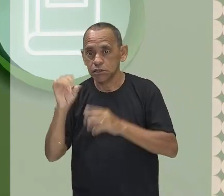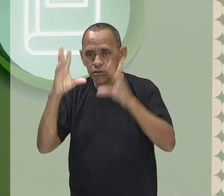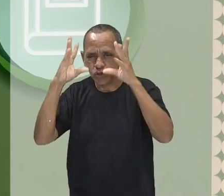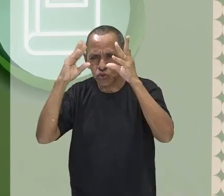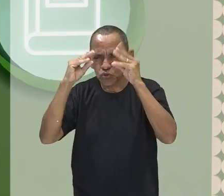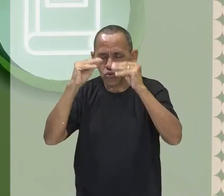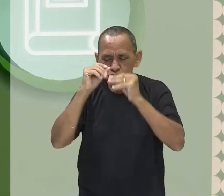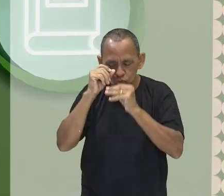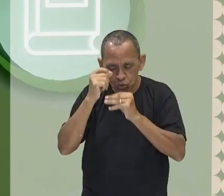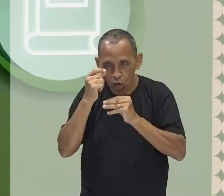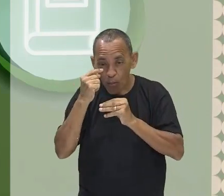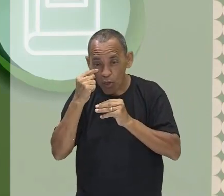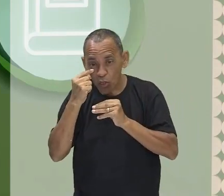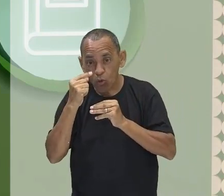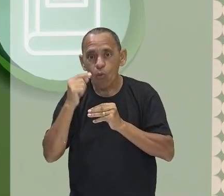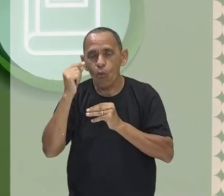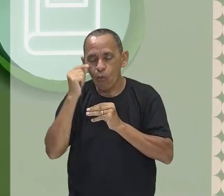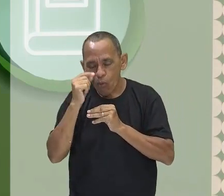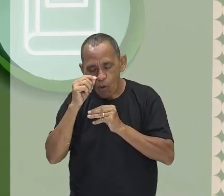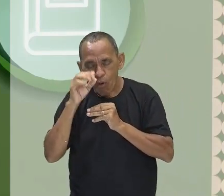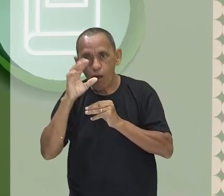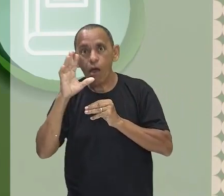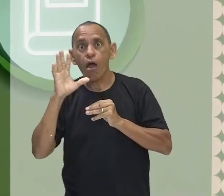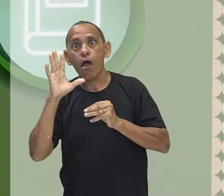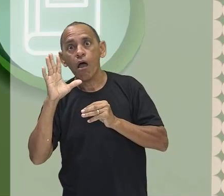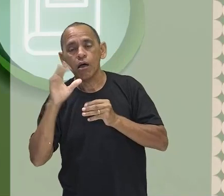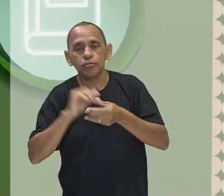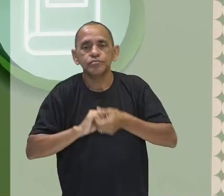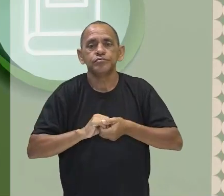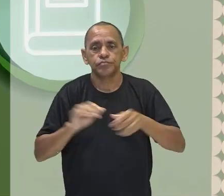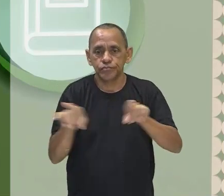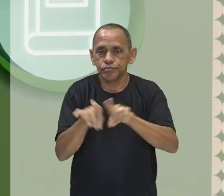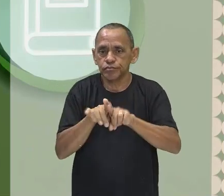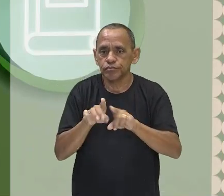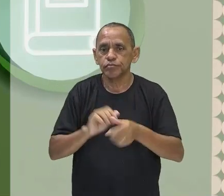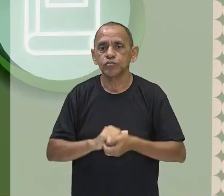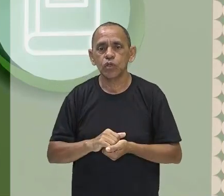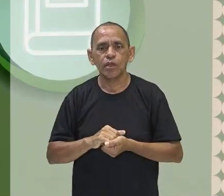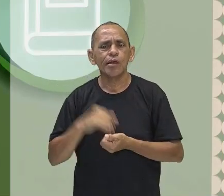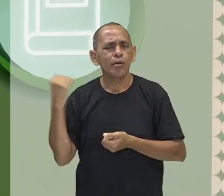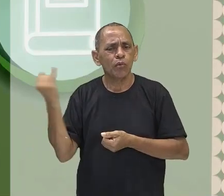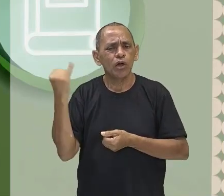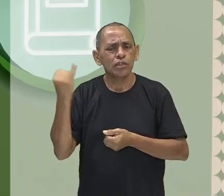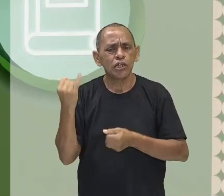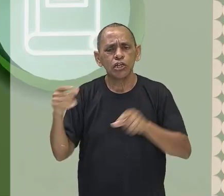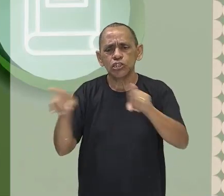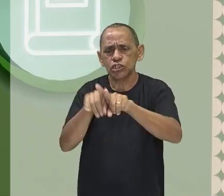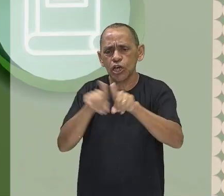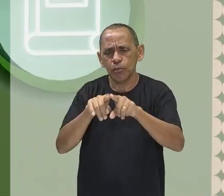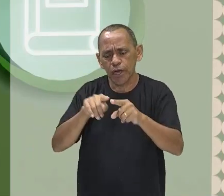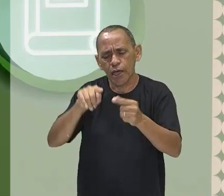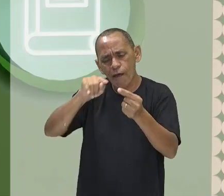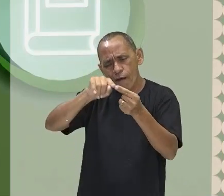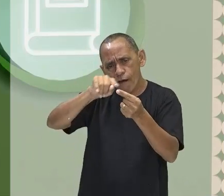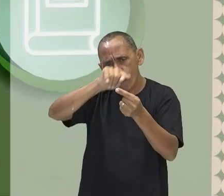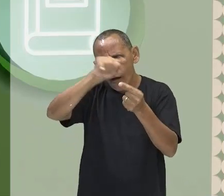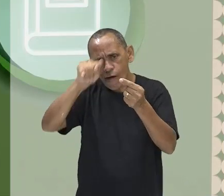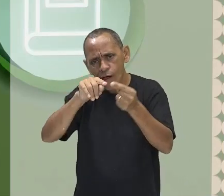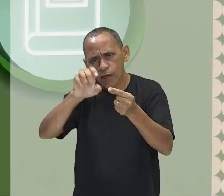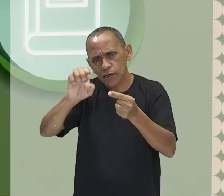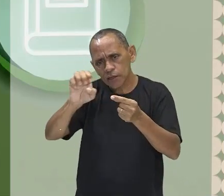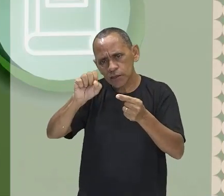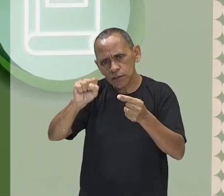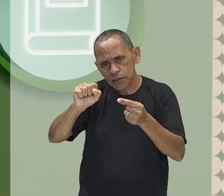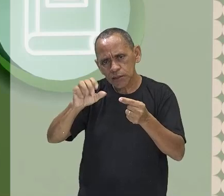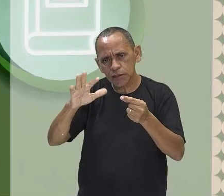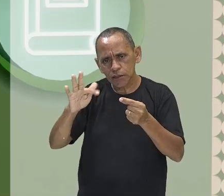a retina, que é a parte mais interna e mais importante do nosso olho, porque é a retina que vai transmitir informações